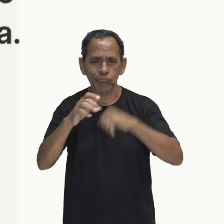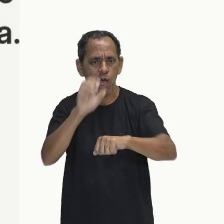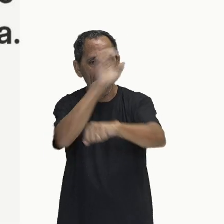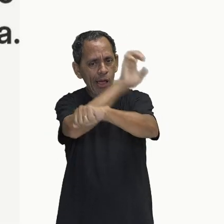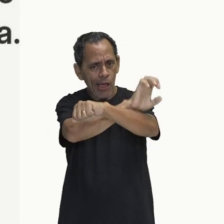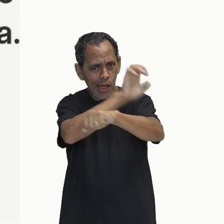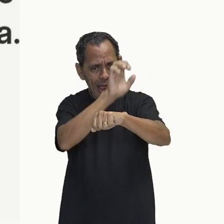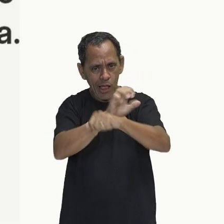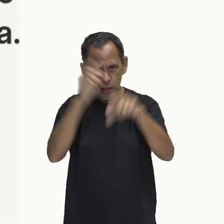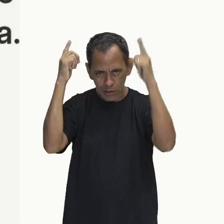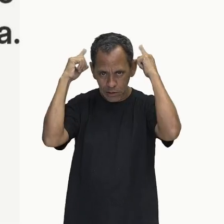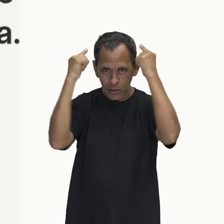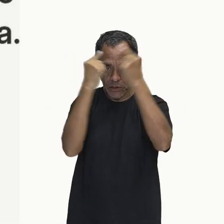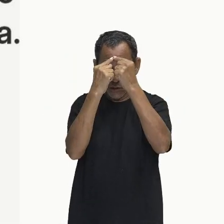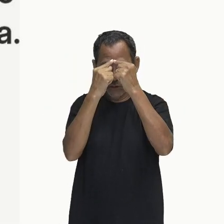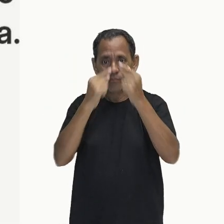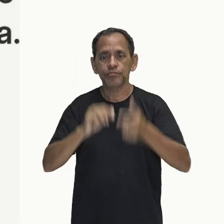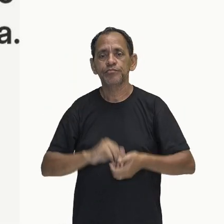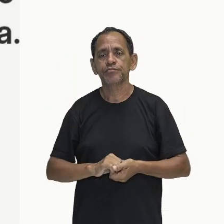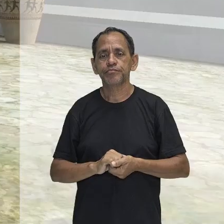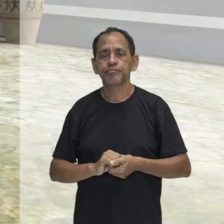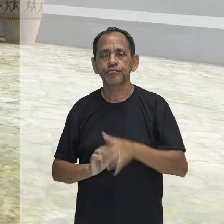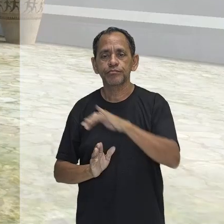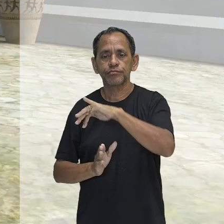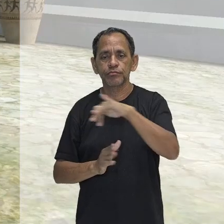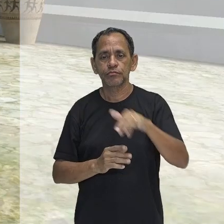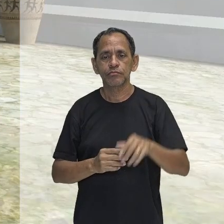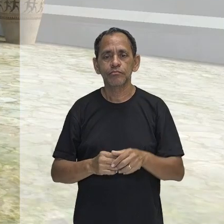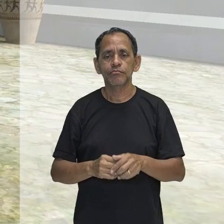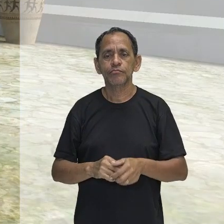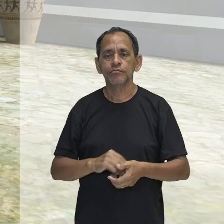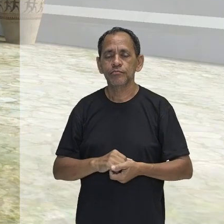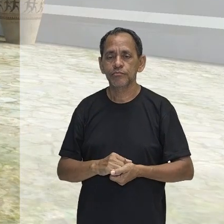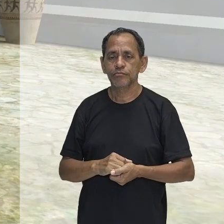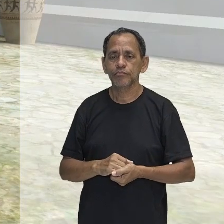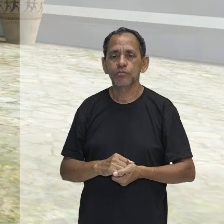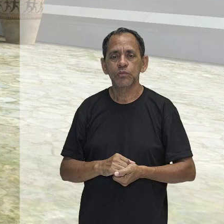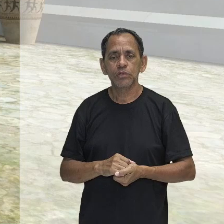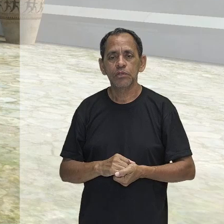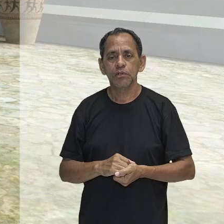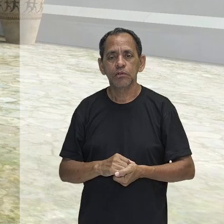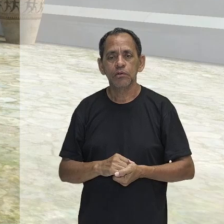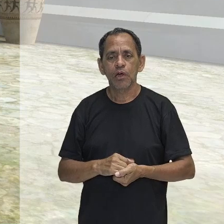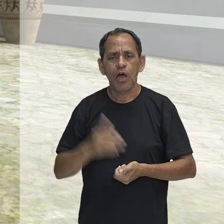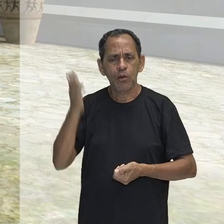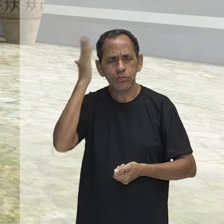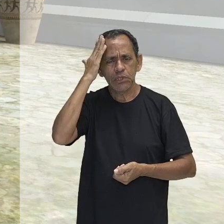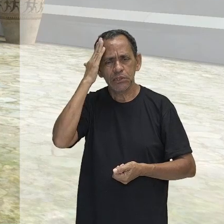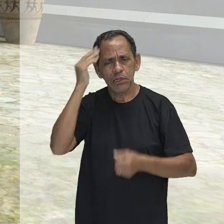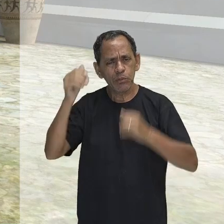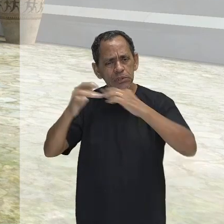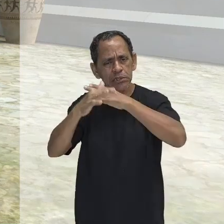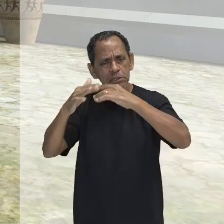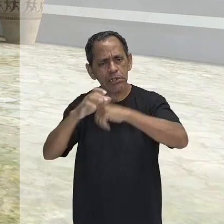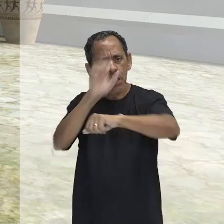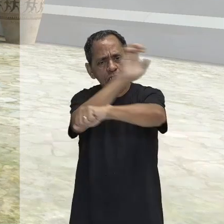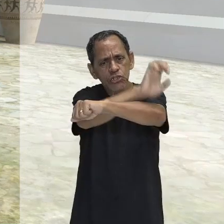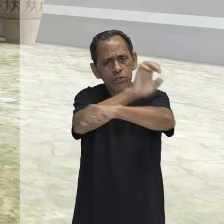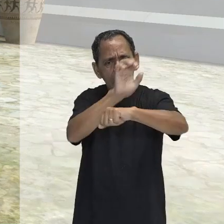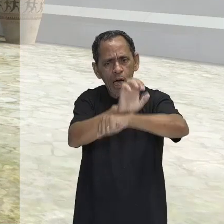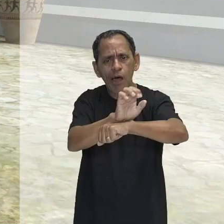cidade-estado grego. Vamos voltando aqui para mim, gente. Mais uma vez, vamos entender o que é uma cidade-estado. É uma cidade